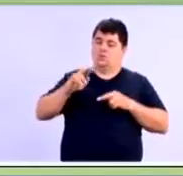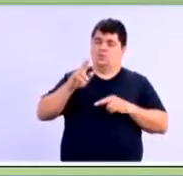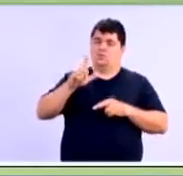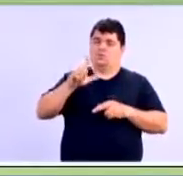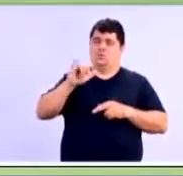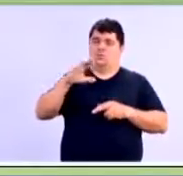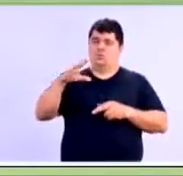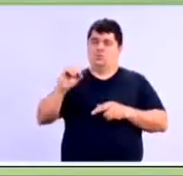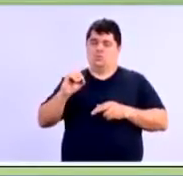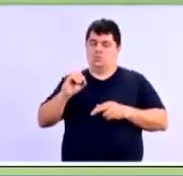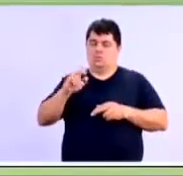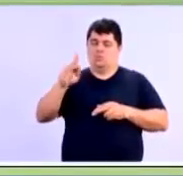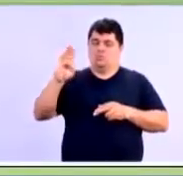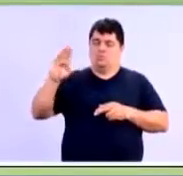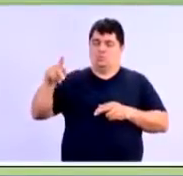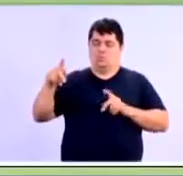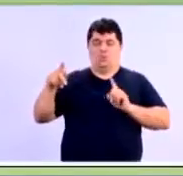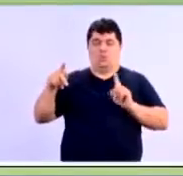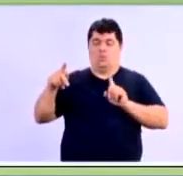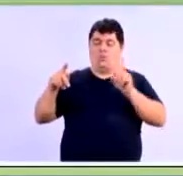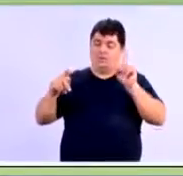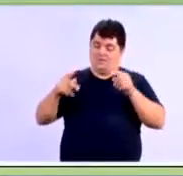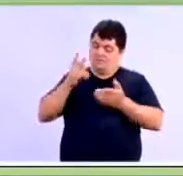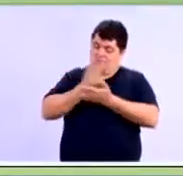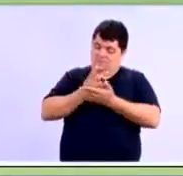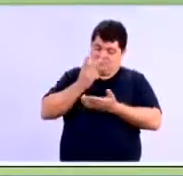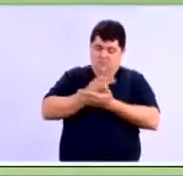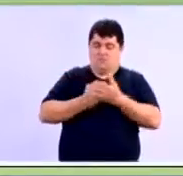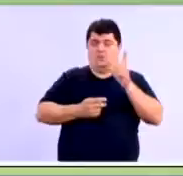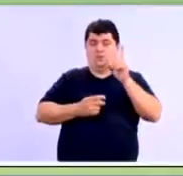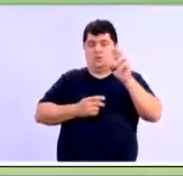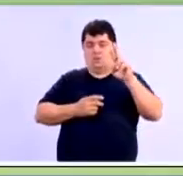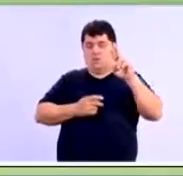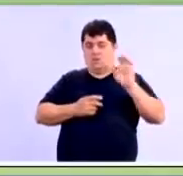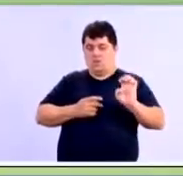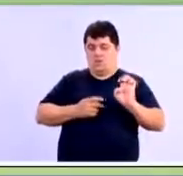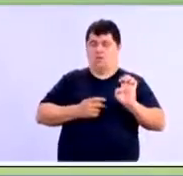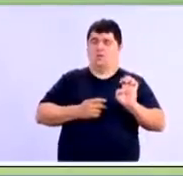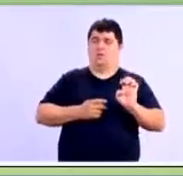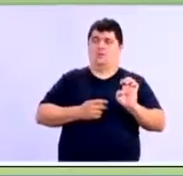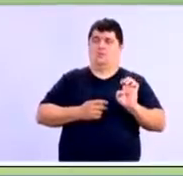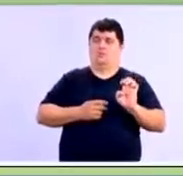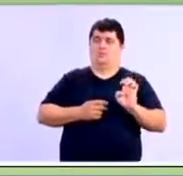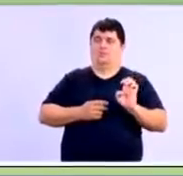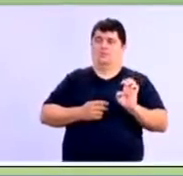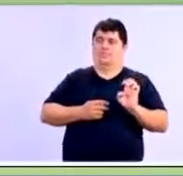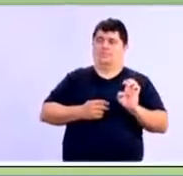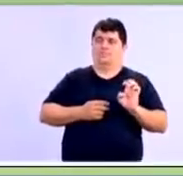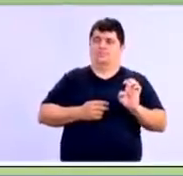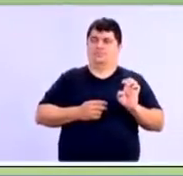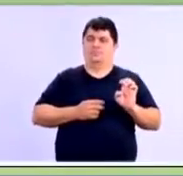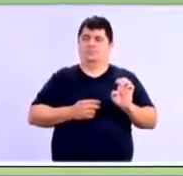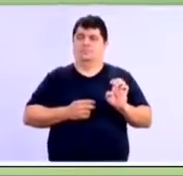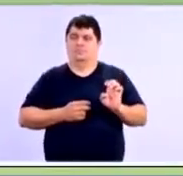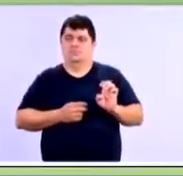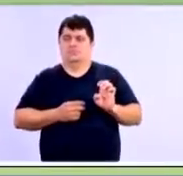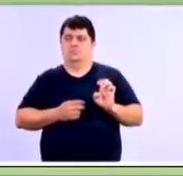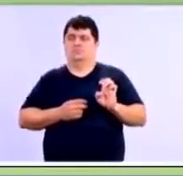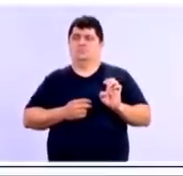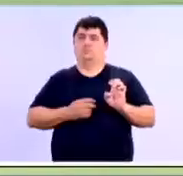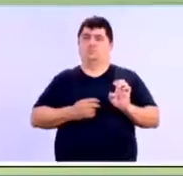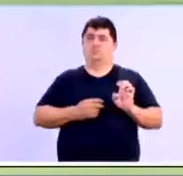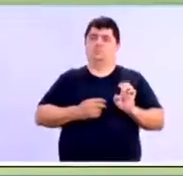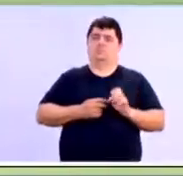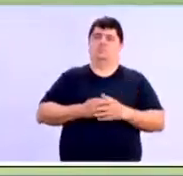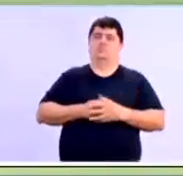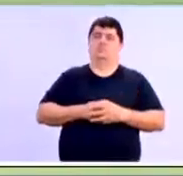lucro não é do balanço patrimonial. Não é. O lucro é da minha